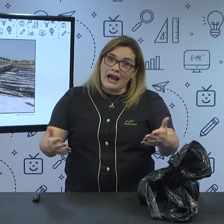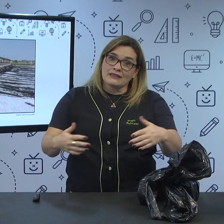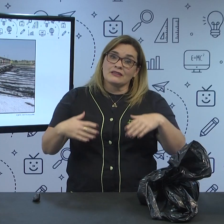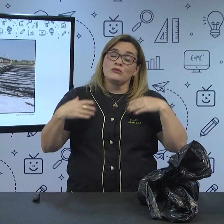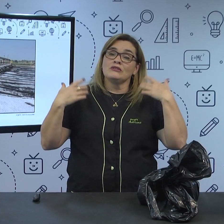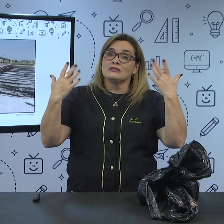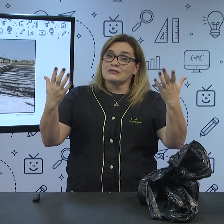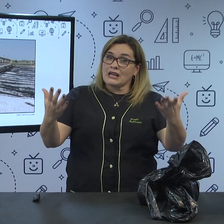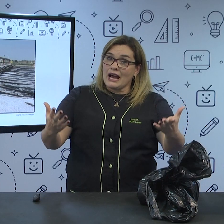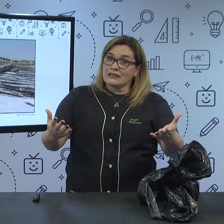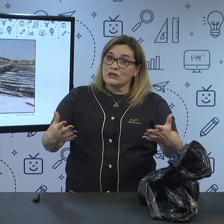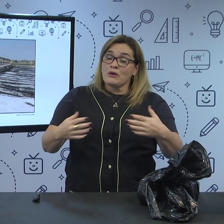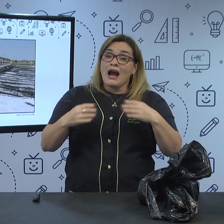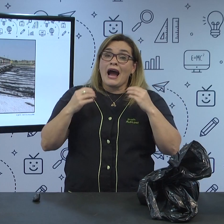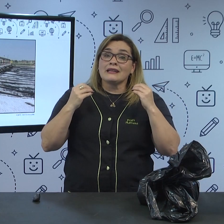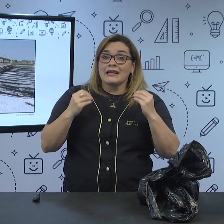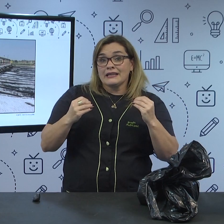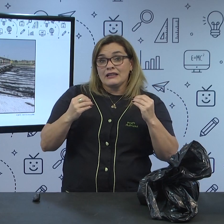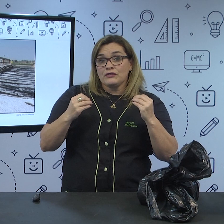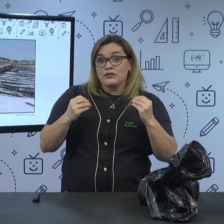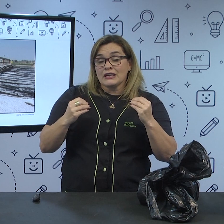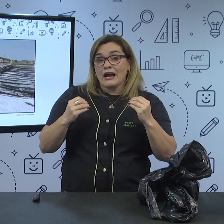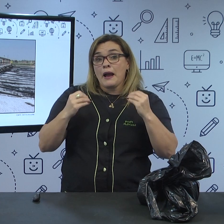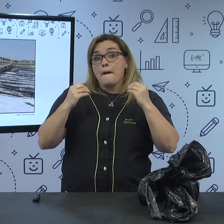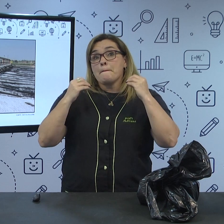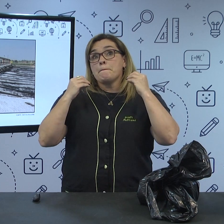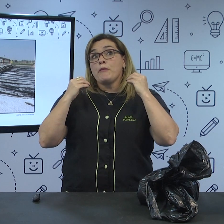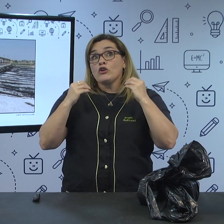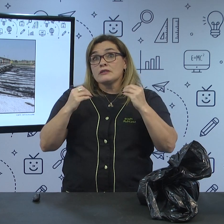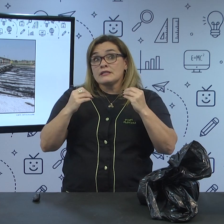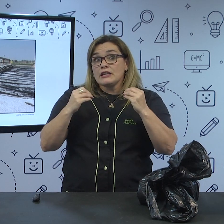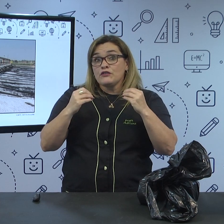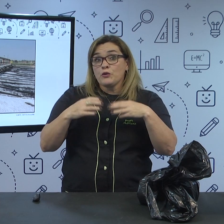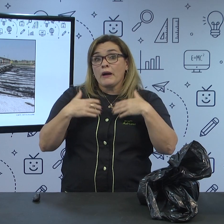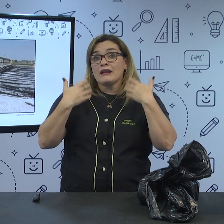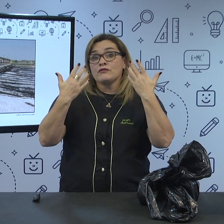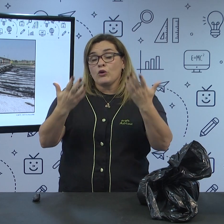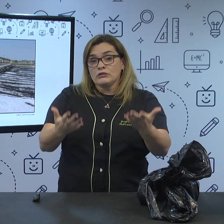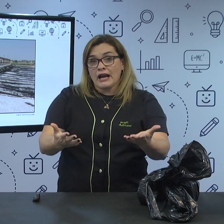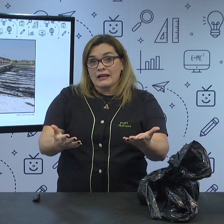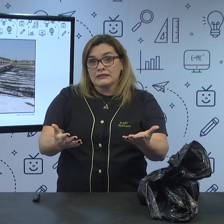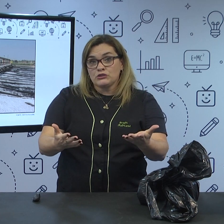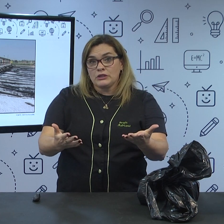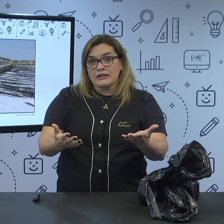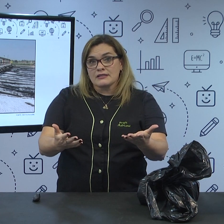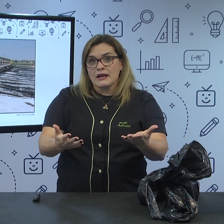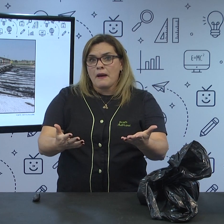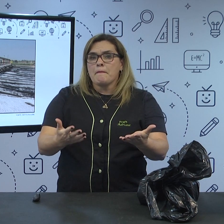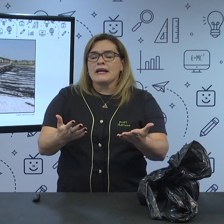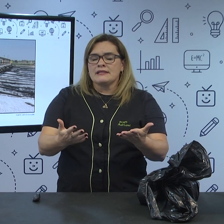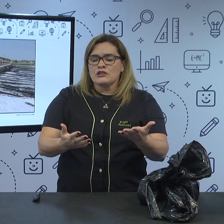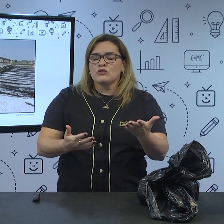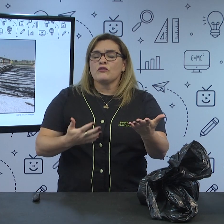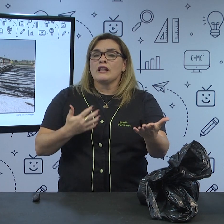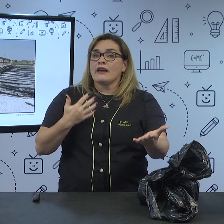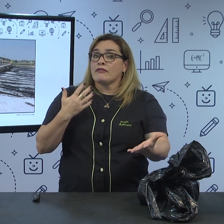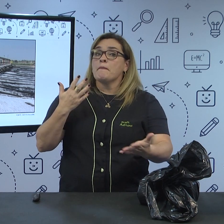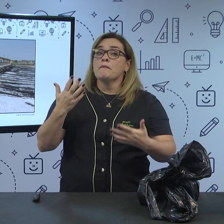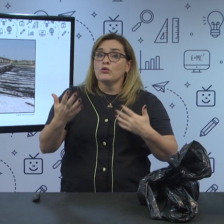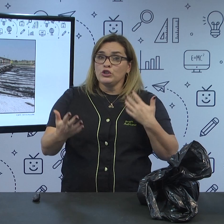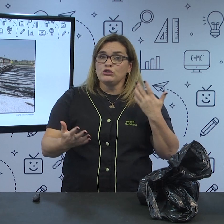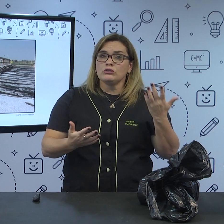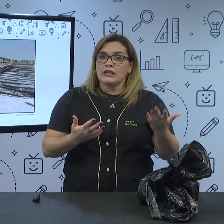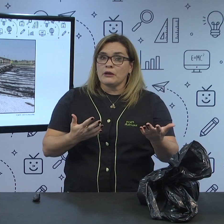Eles tratam, até que ele fica possível para voltar à natureza. Mas isso